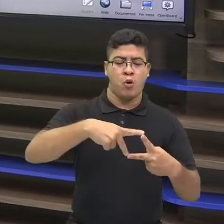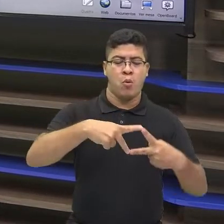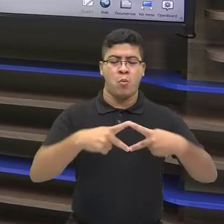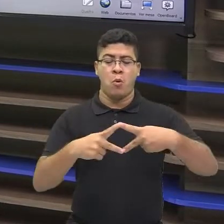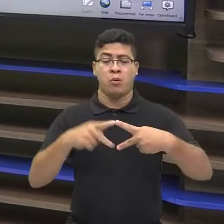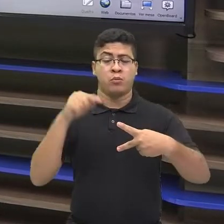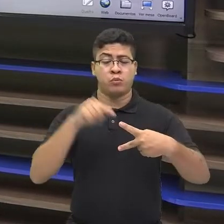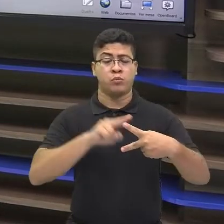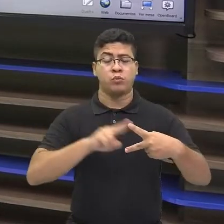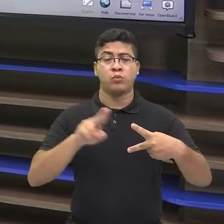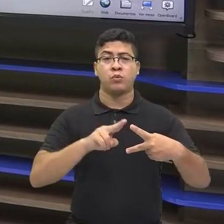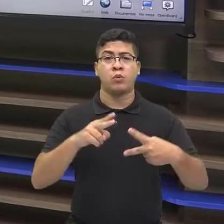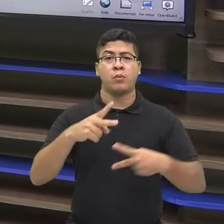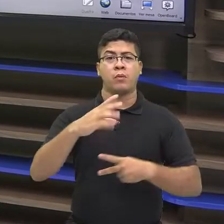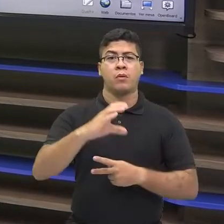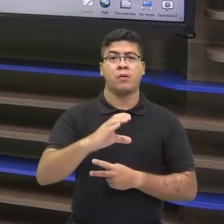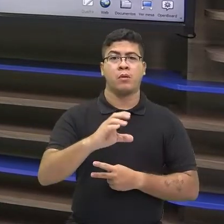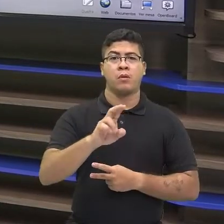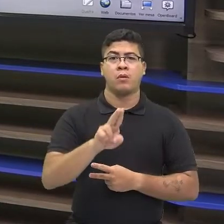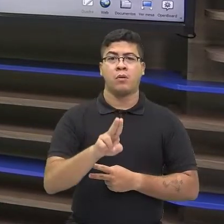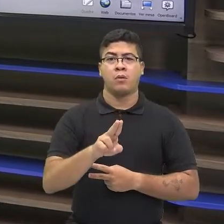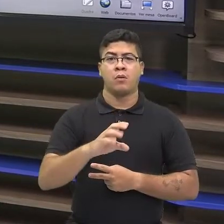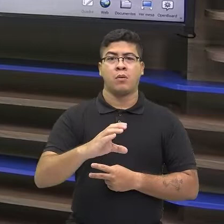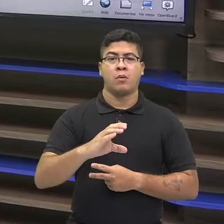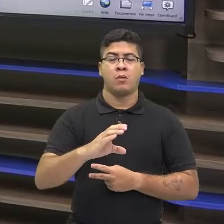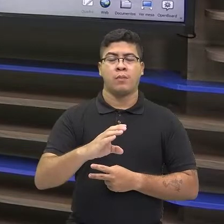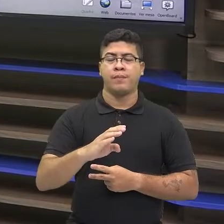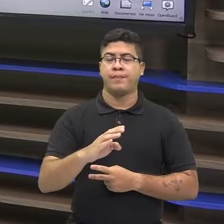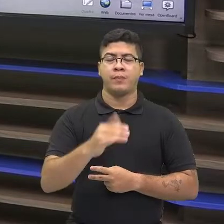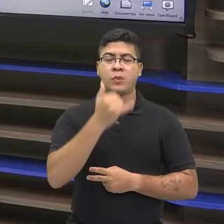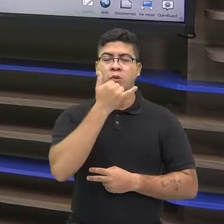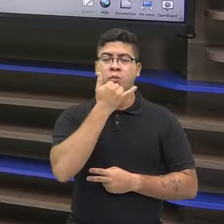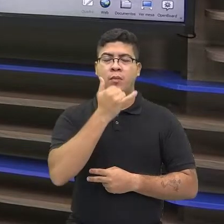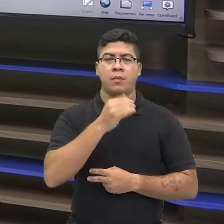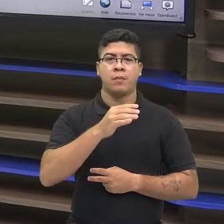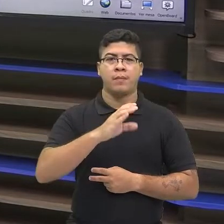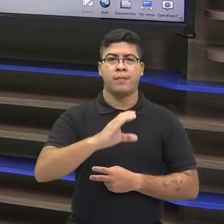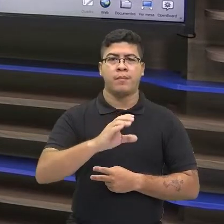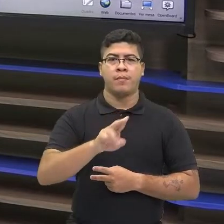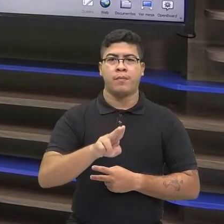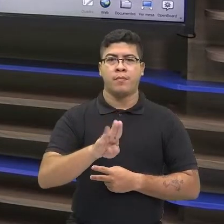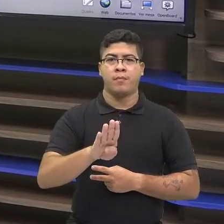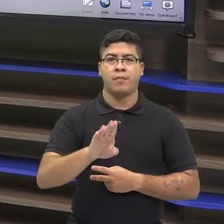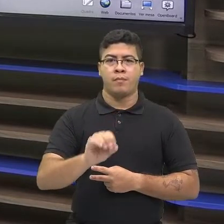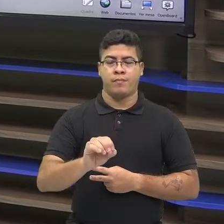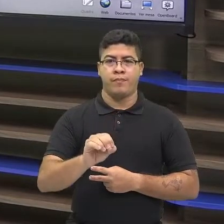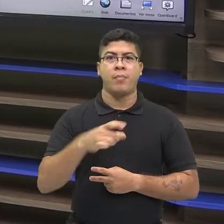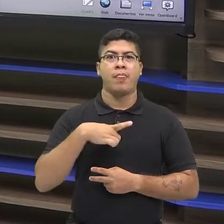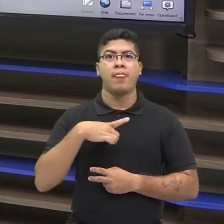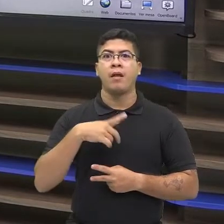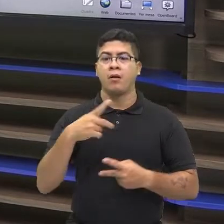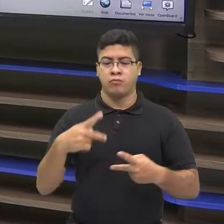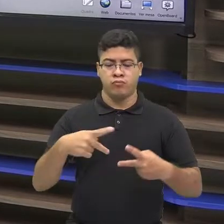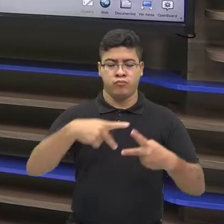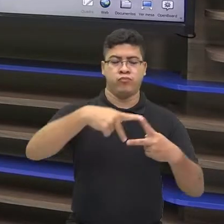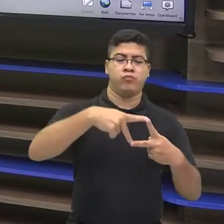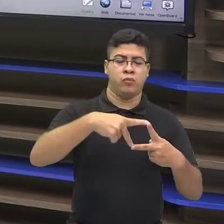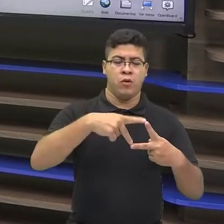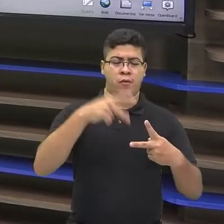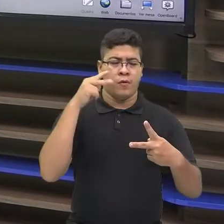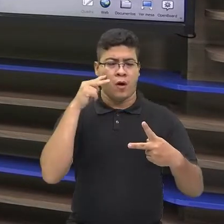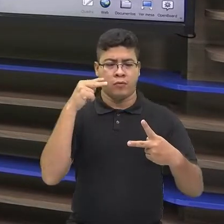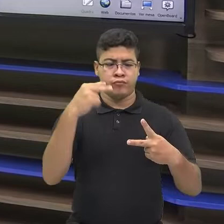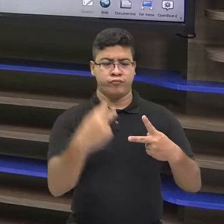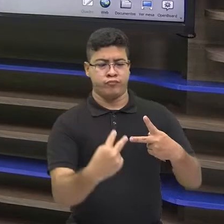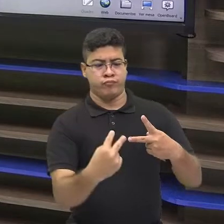vai observar não só a frente, a lateral, atrás da imagem, né? Por dentro da imagem,